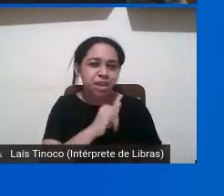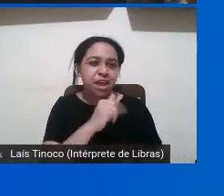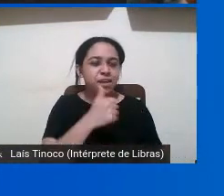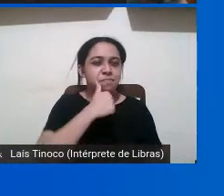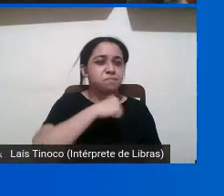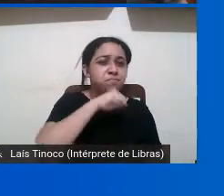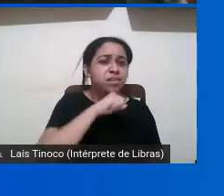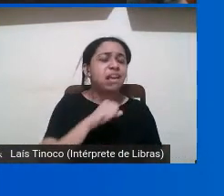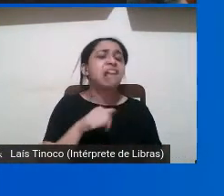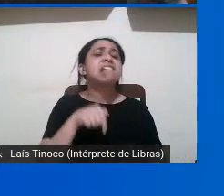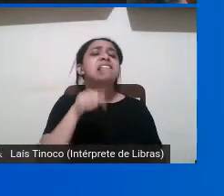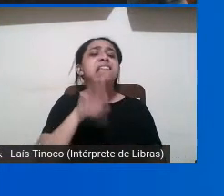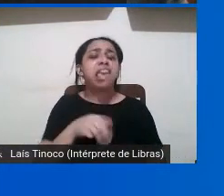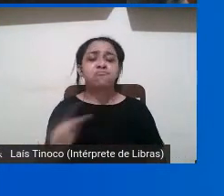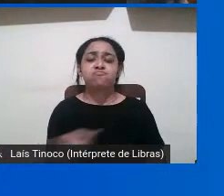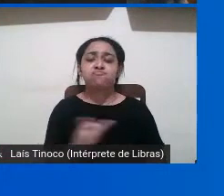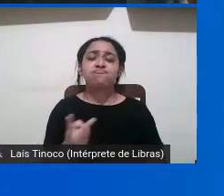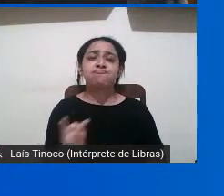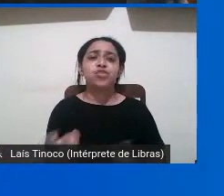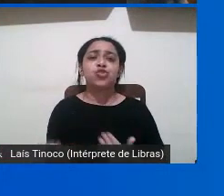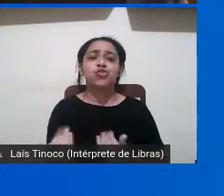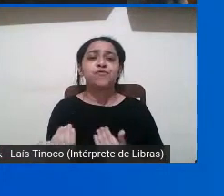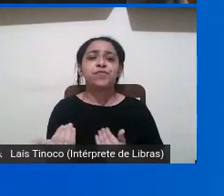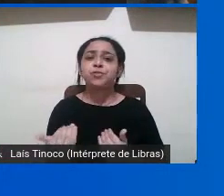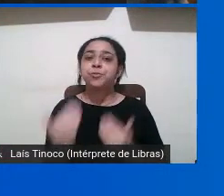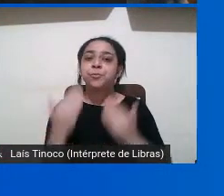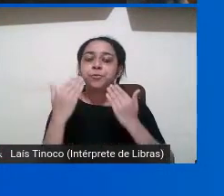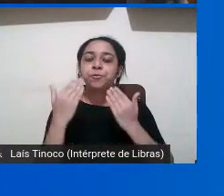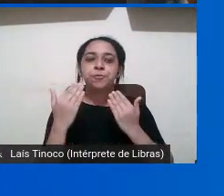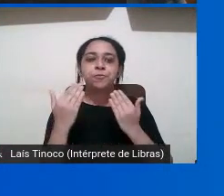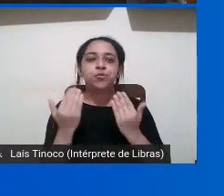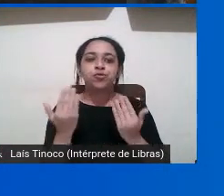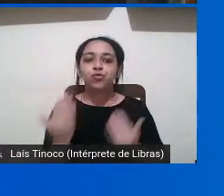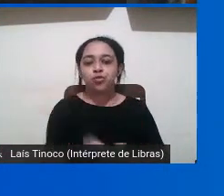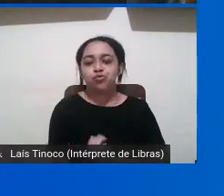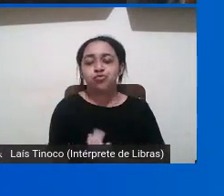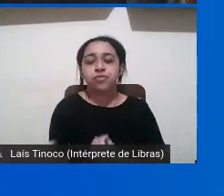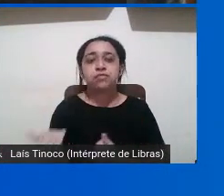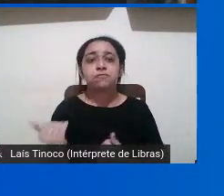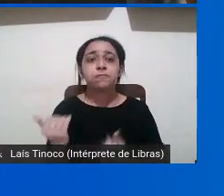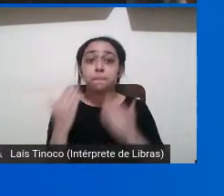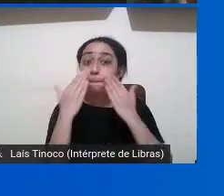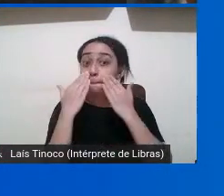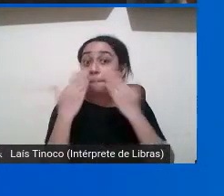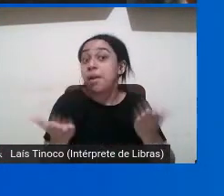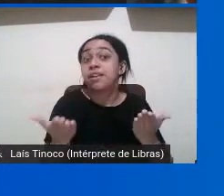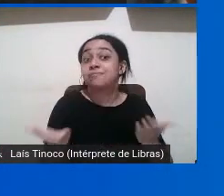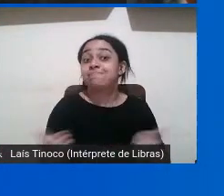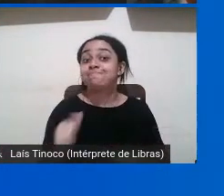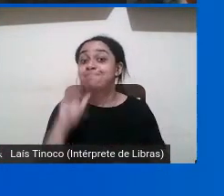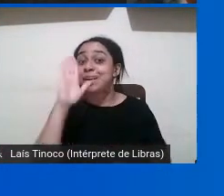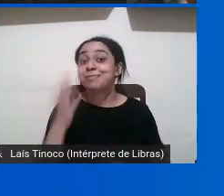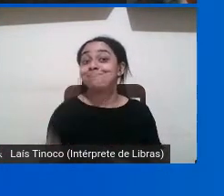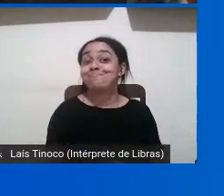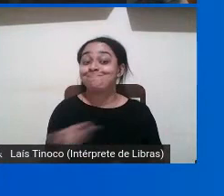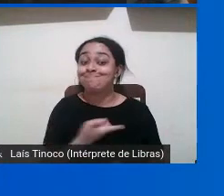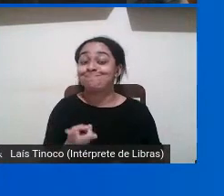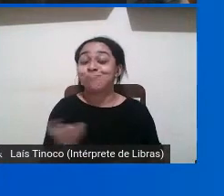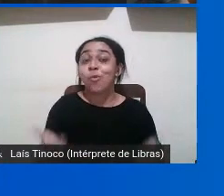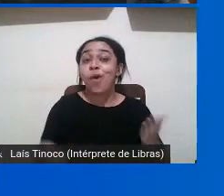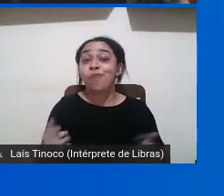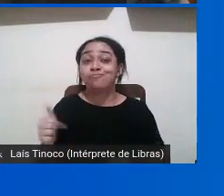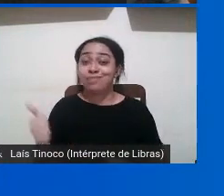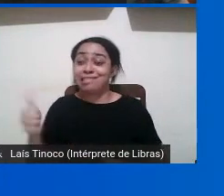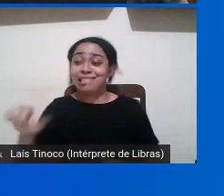de juventude mais explícita nesse momento né o jovem de 19 o jovem de 30 né qual o tipo de obrigação